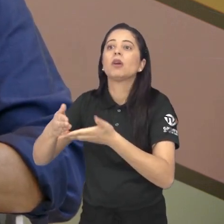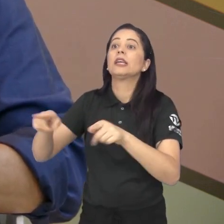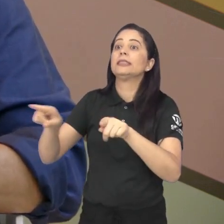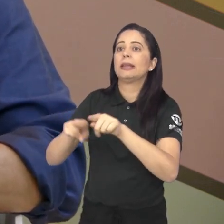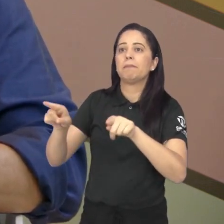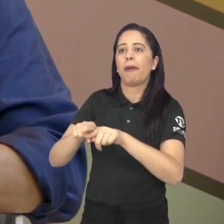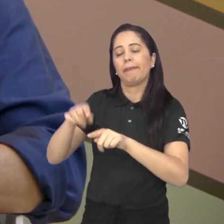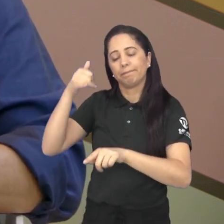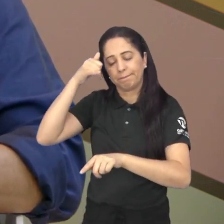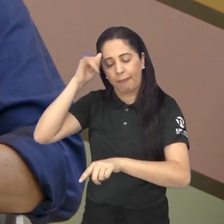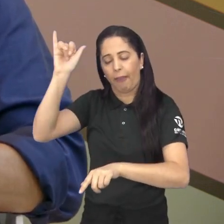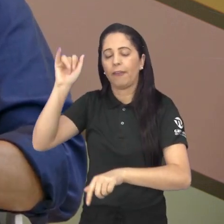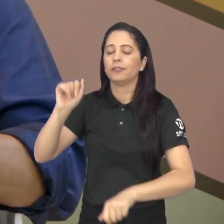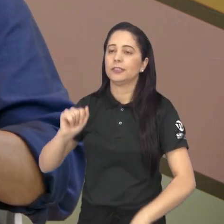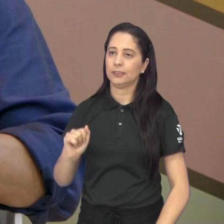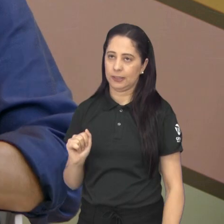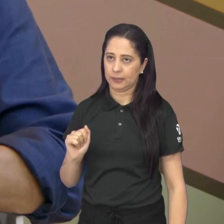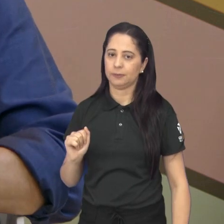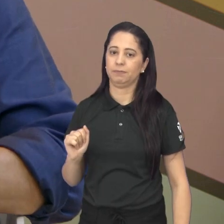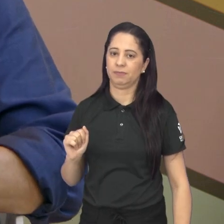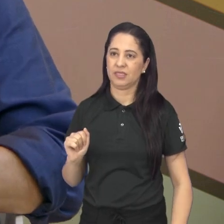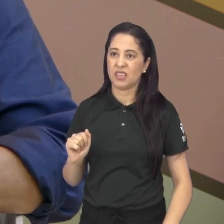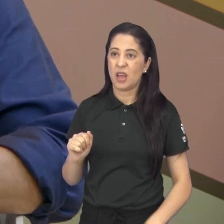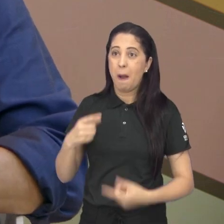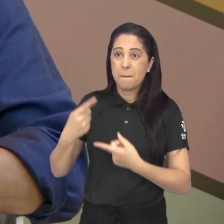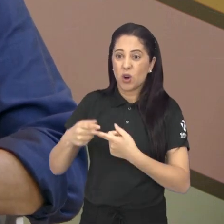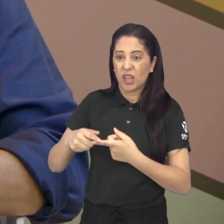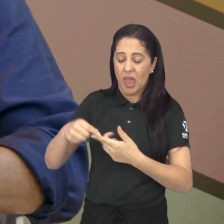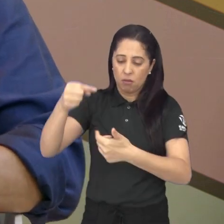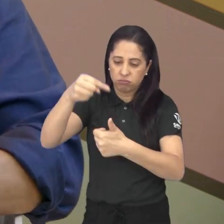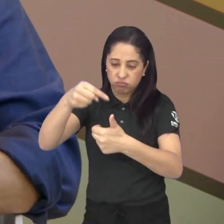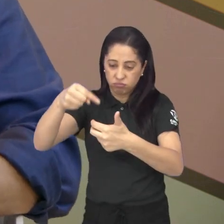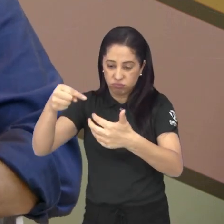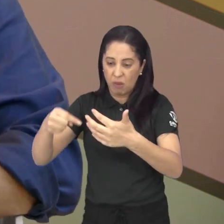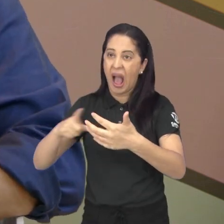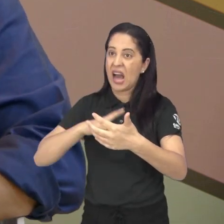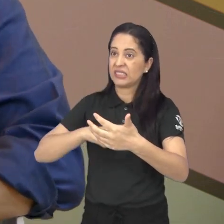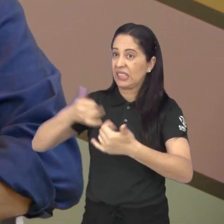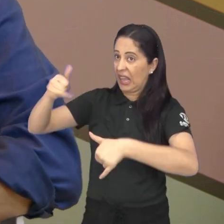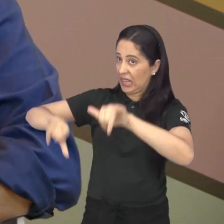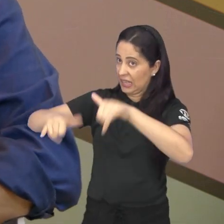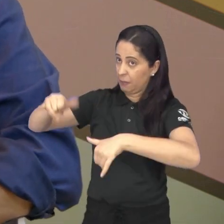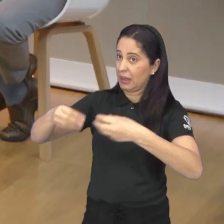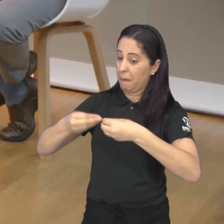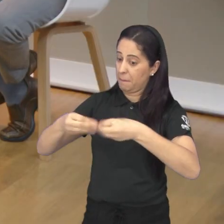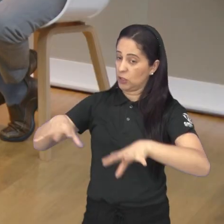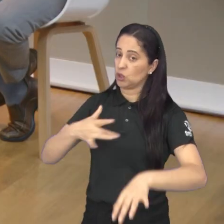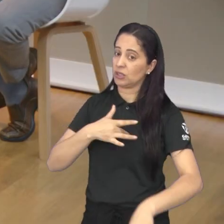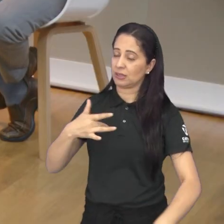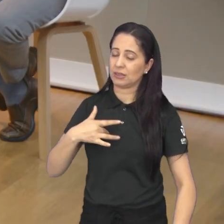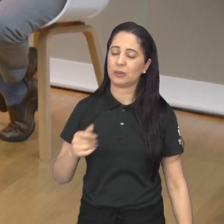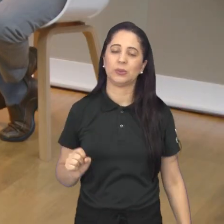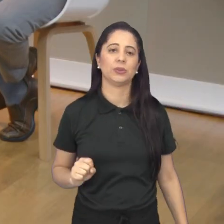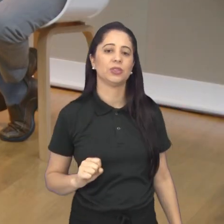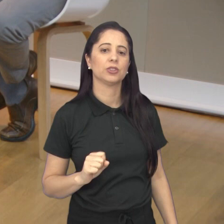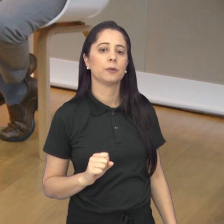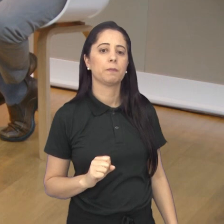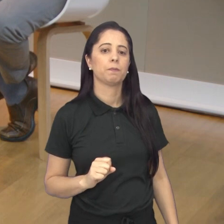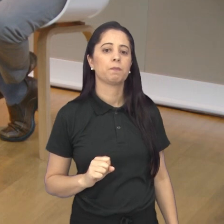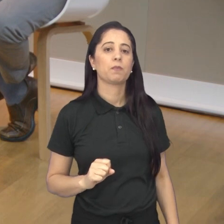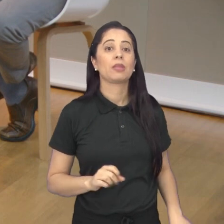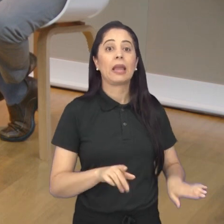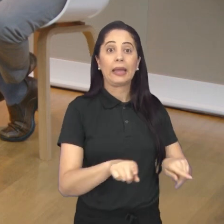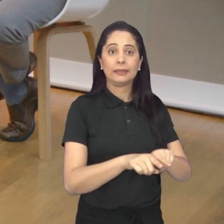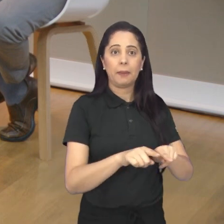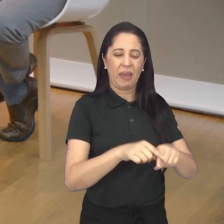a 2, 3 meses, tem alguma substância química ali que não faz bem para a gente. Entendi. E além dos processados que